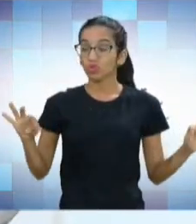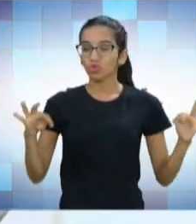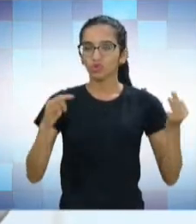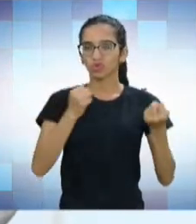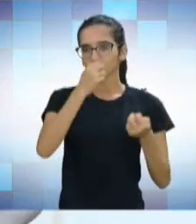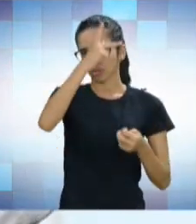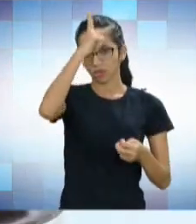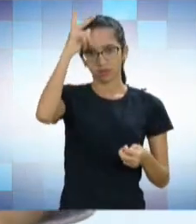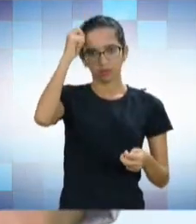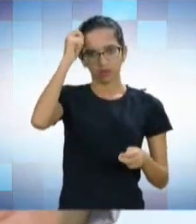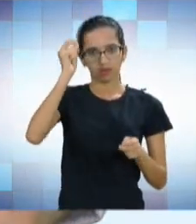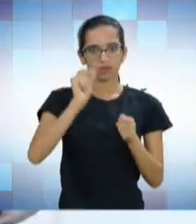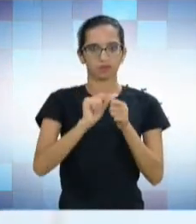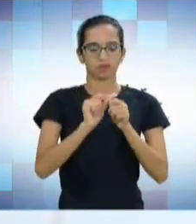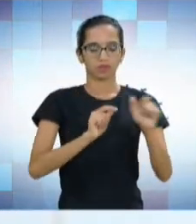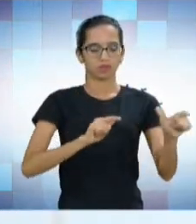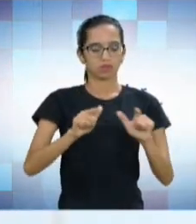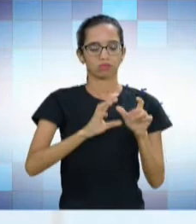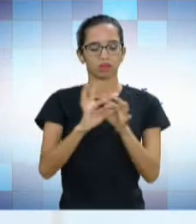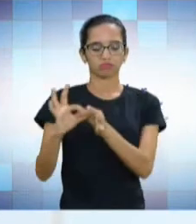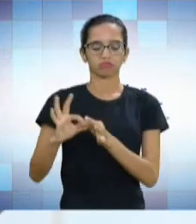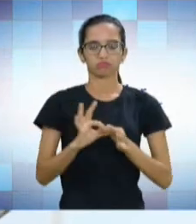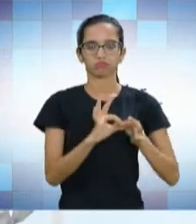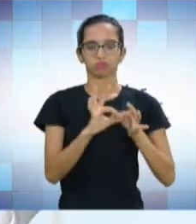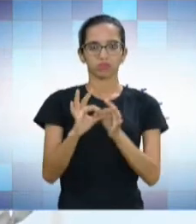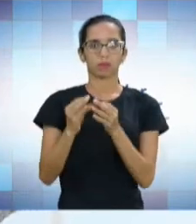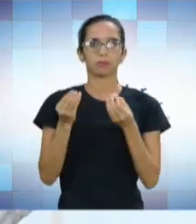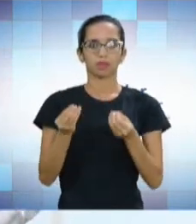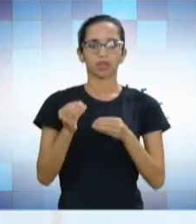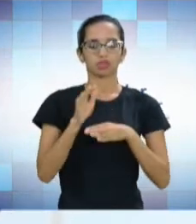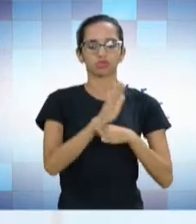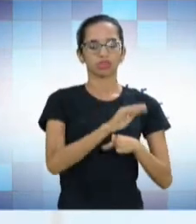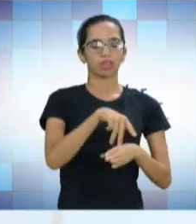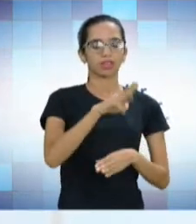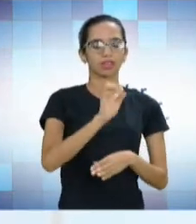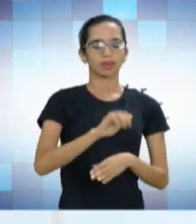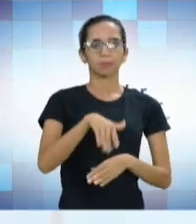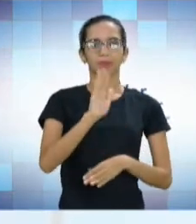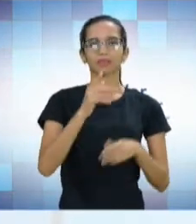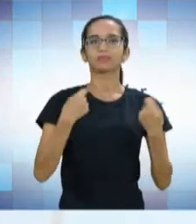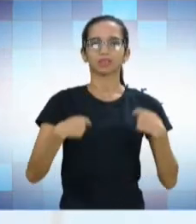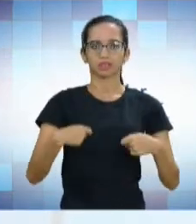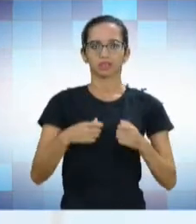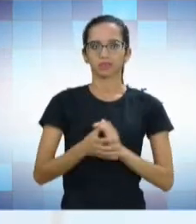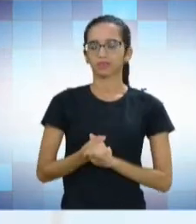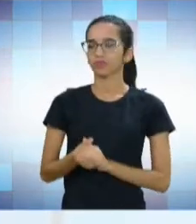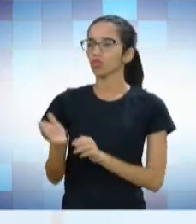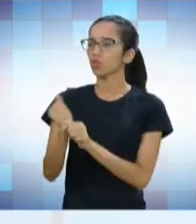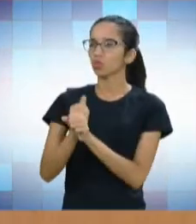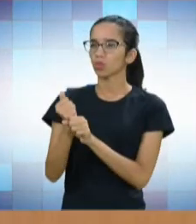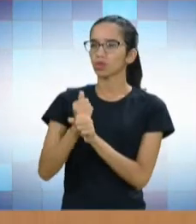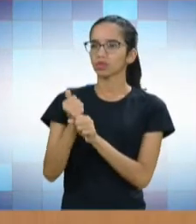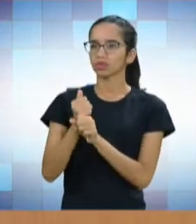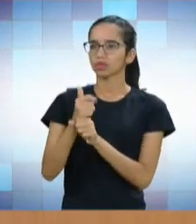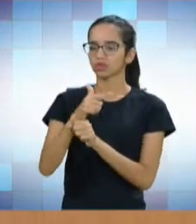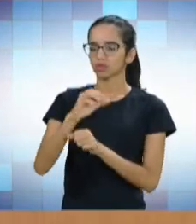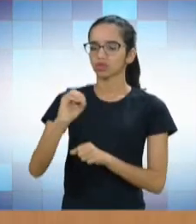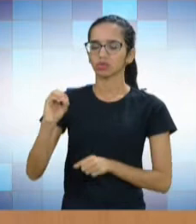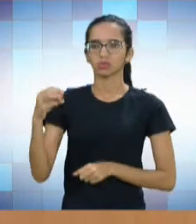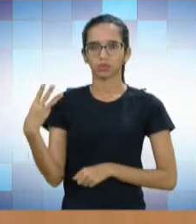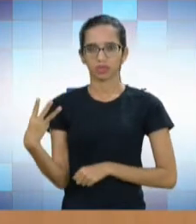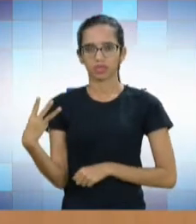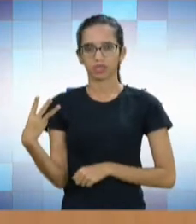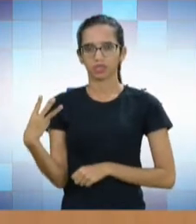inteira fazendo esse trabalho em conjunto para apoiar as pessoas que mais precisam bom em 2003 em